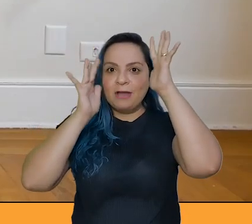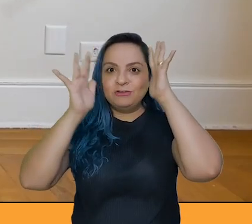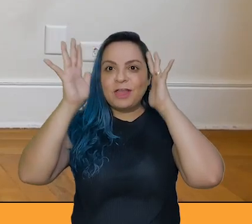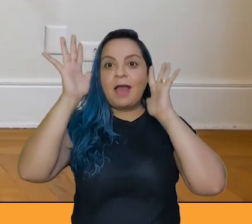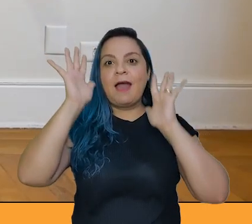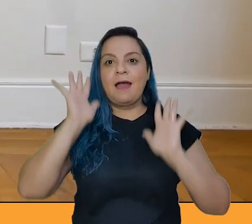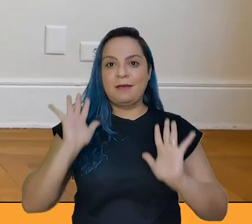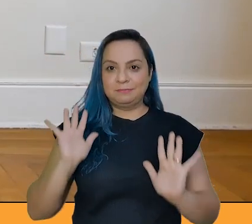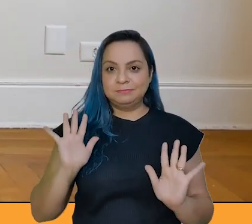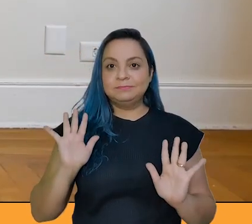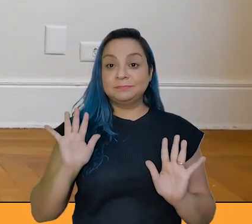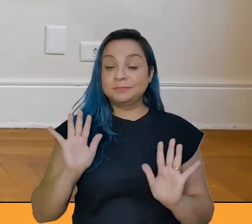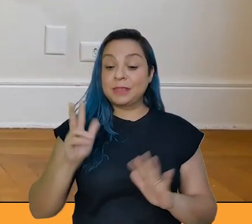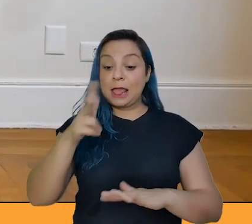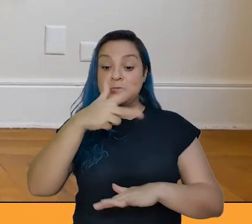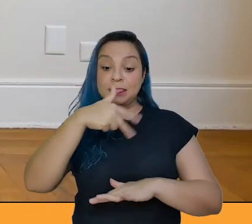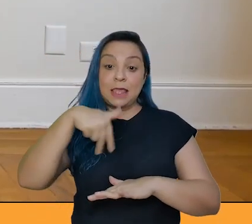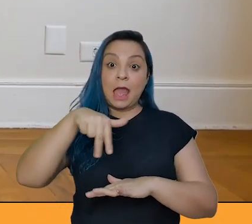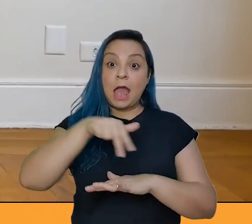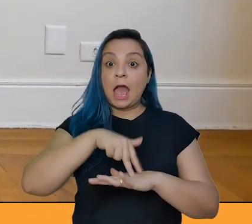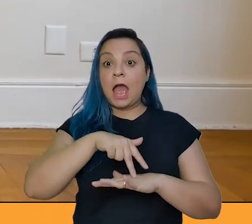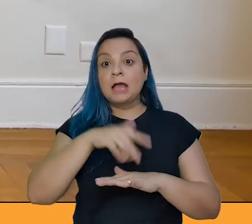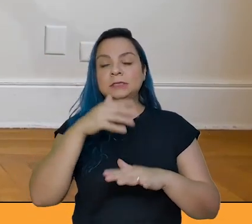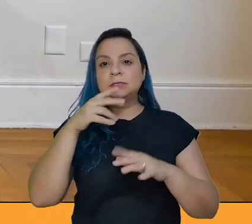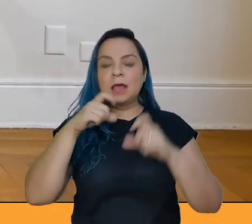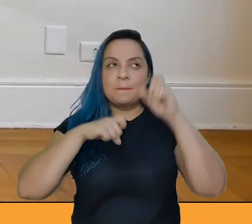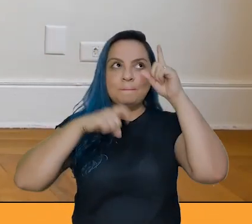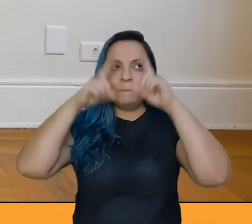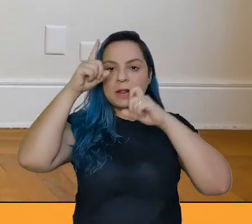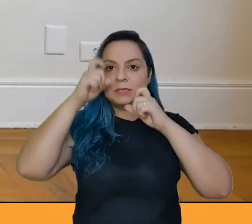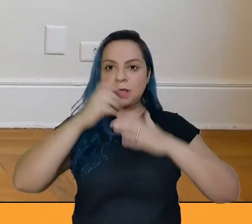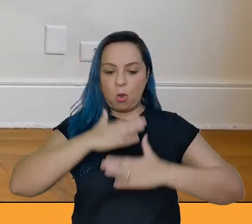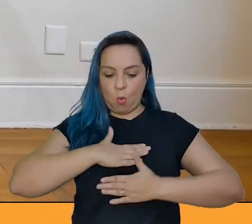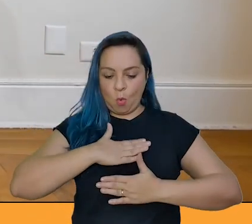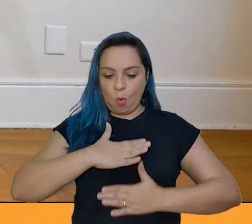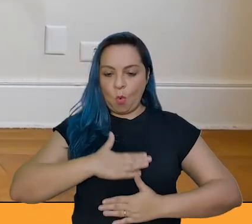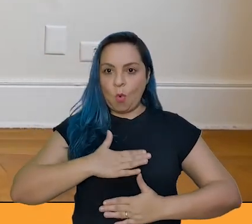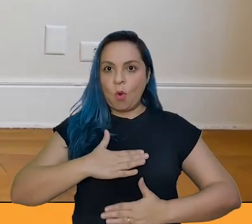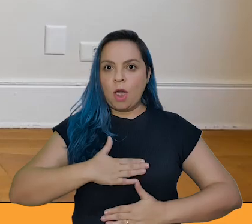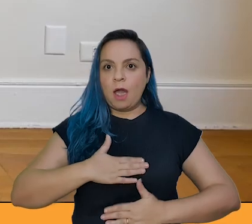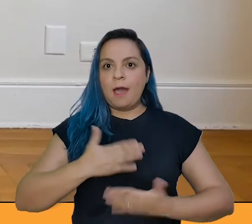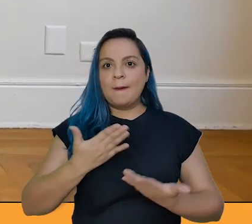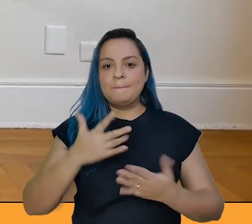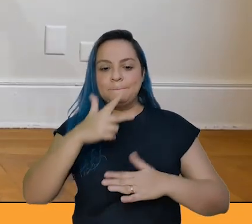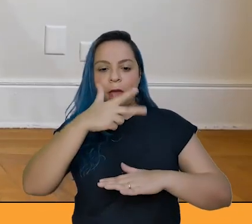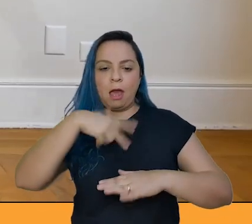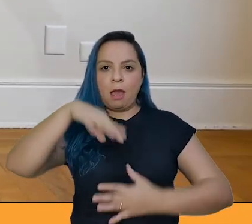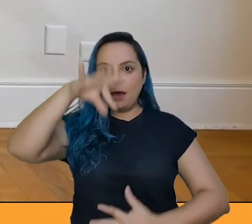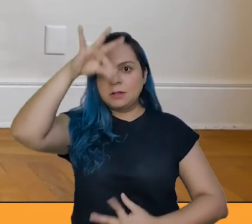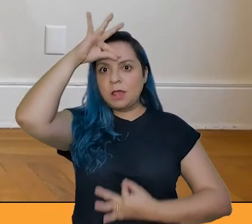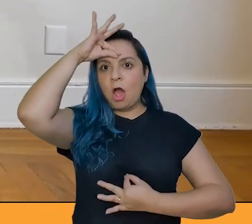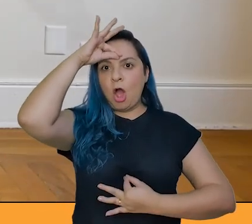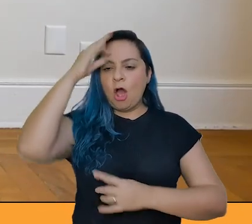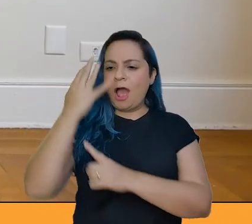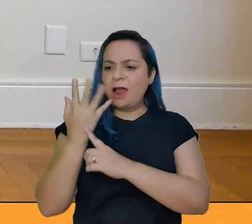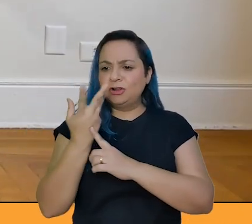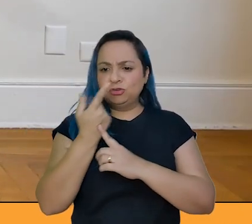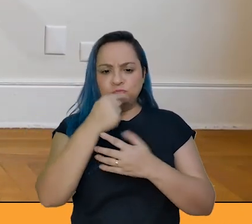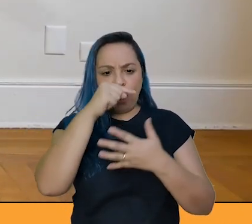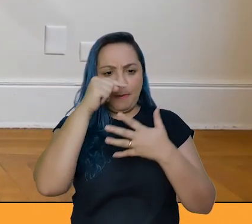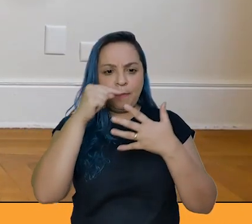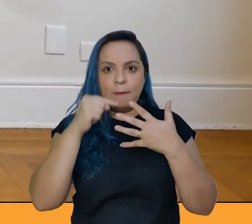de imaginação. A dança, a expressão corporal, a performance, as linguagens artísticas,